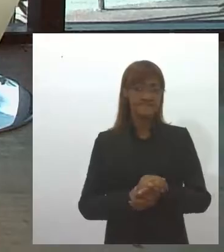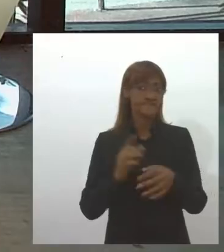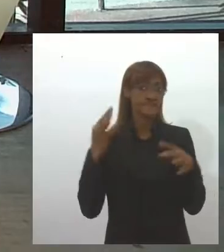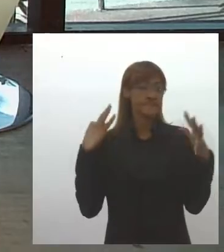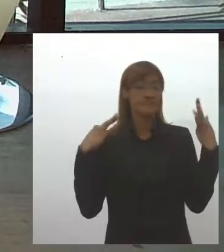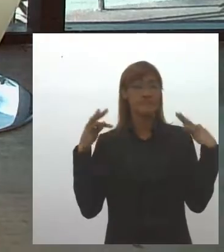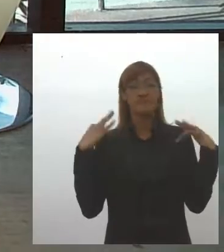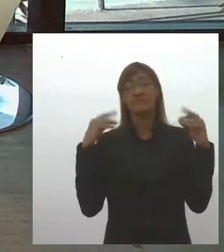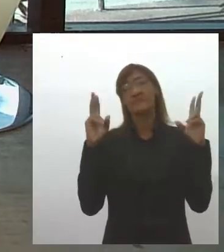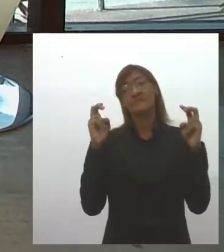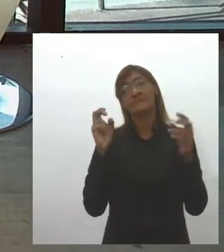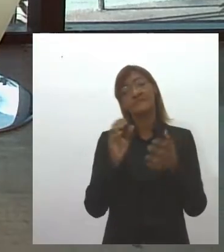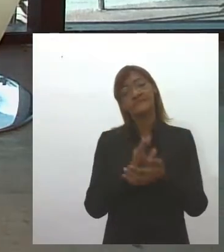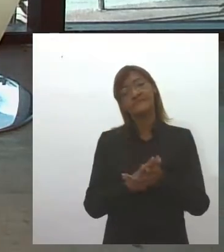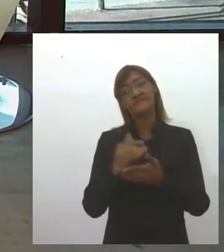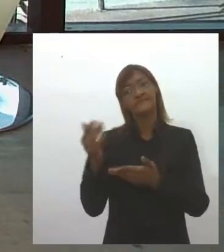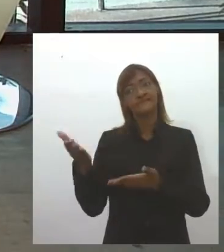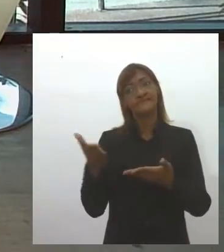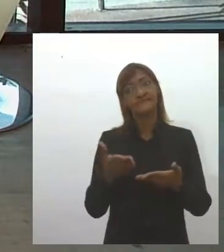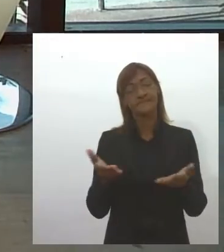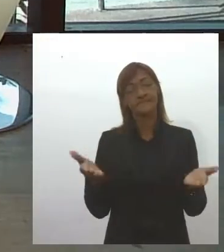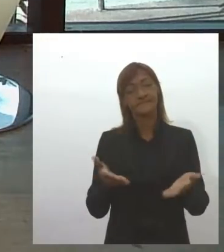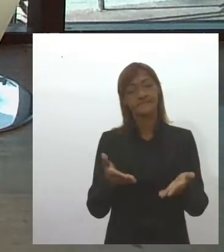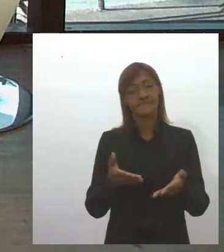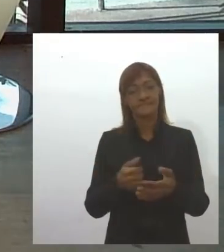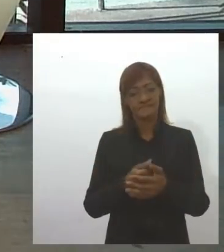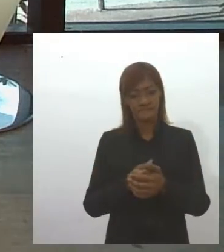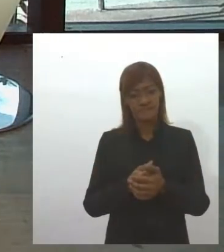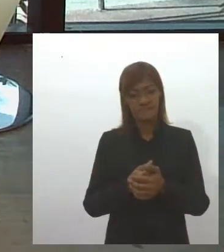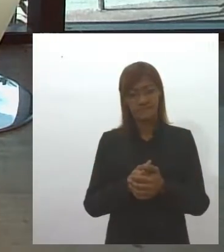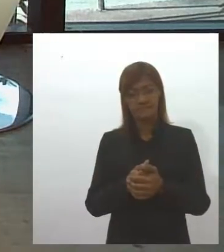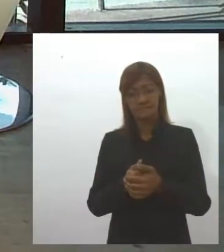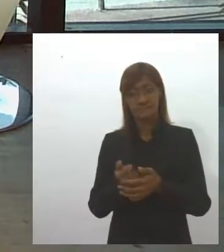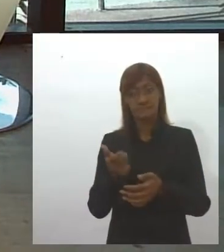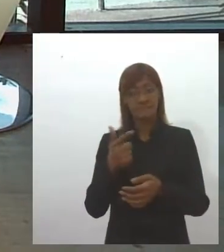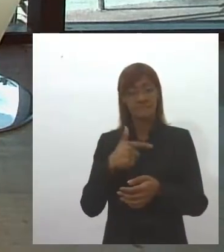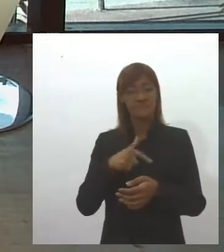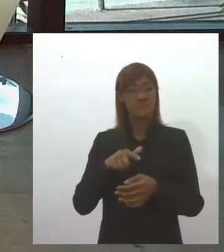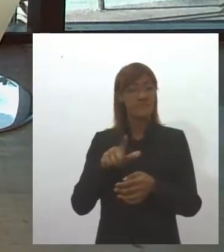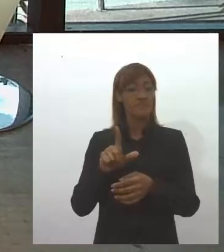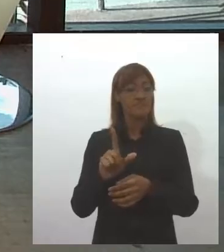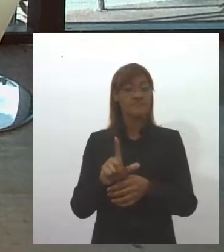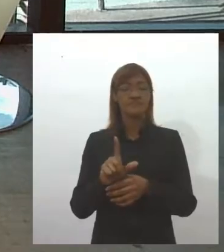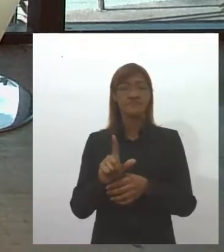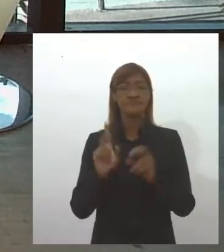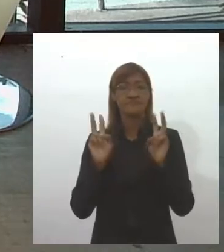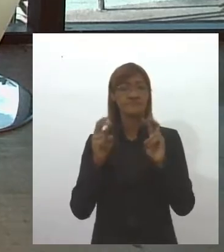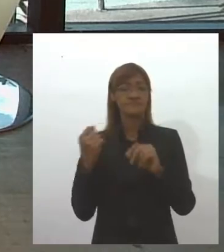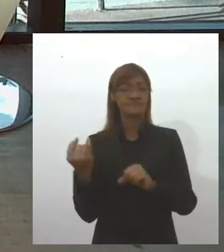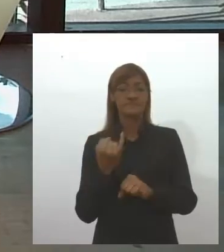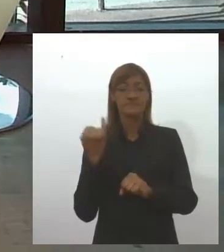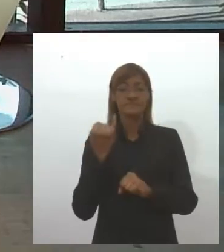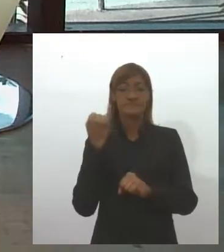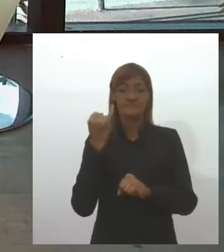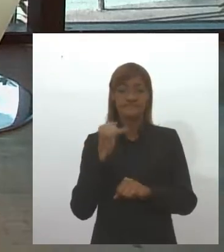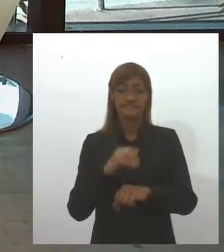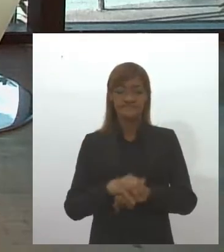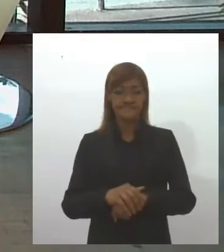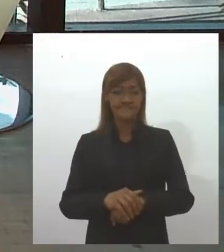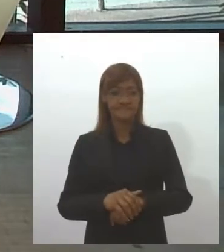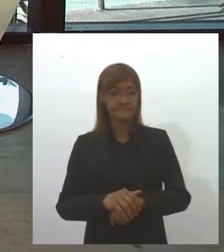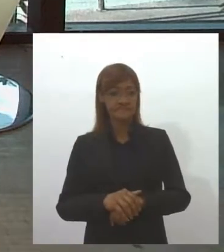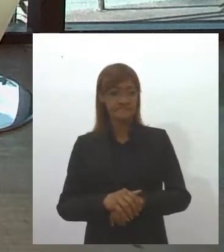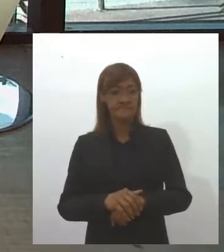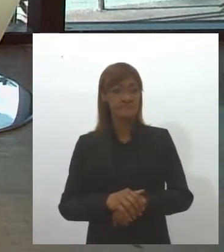Sara Medeiros, quem a gente recebe agora para falar mais sobre esse mercado tão importante para a economia? Né? É verdade, um mercado